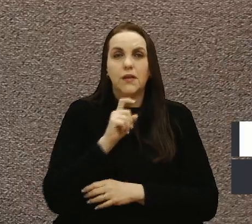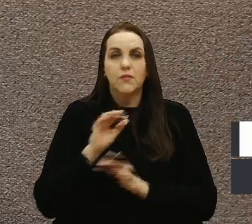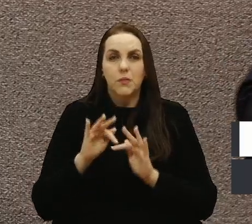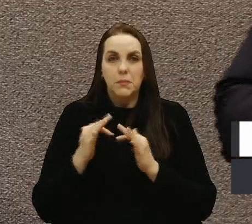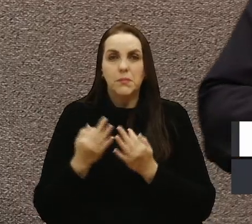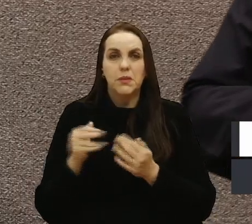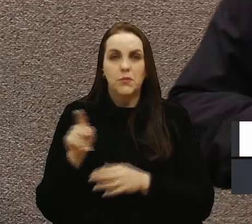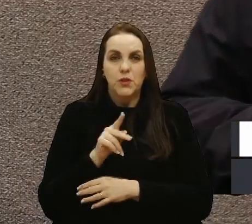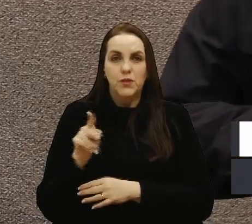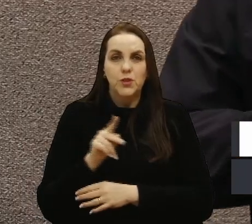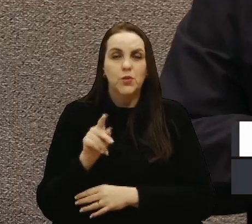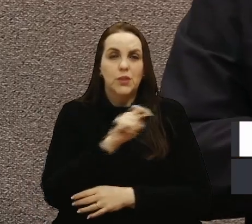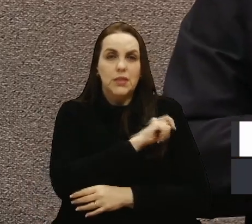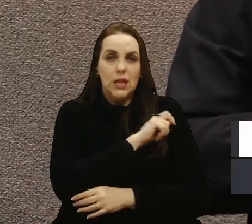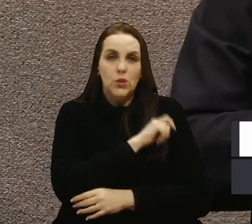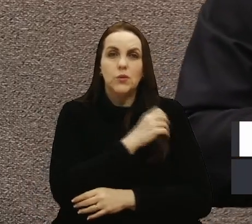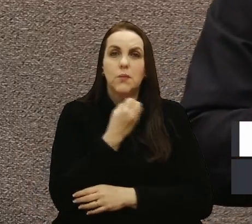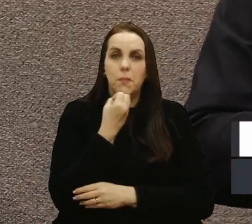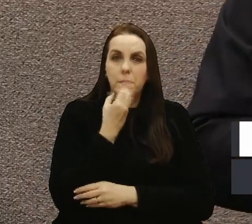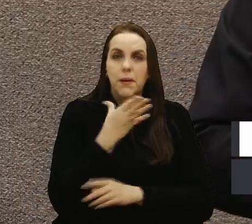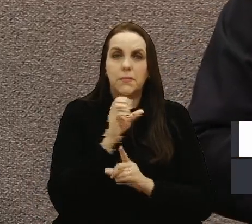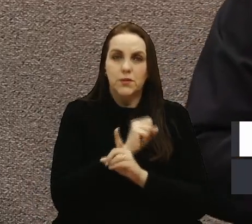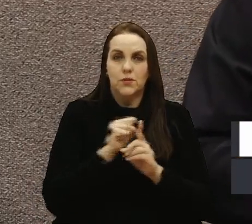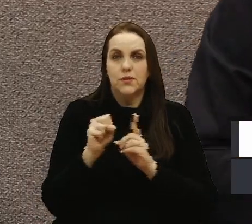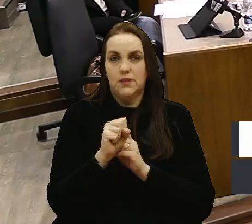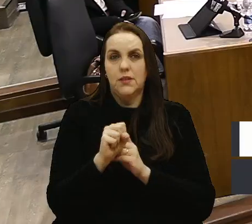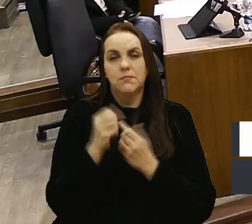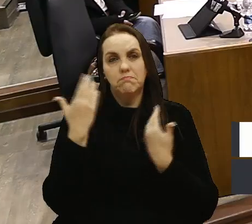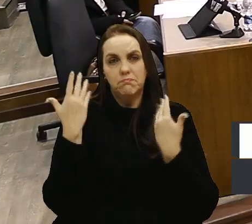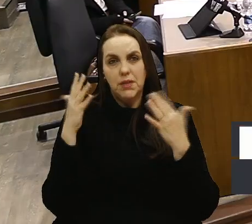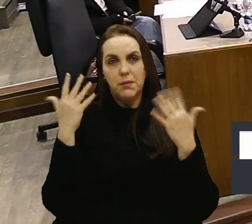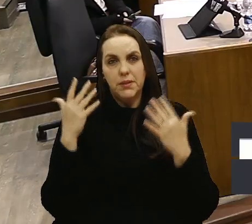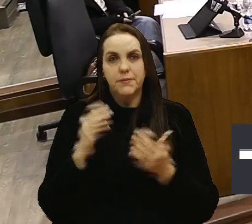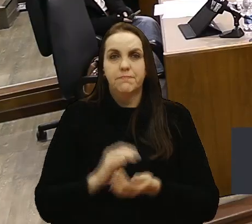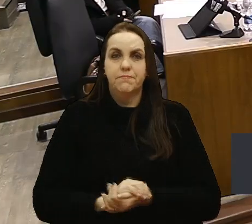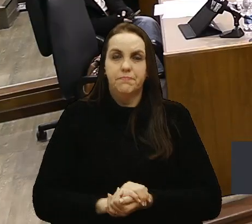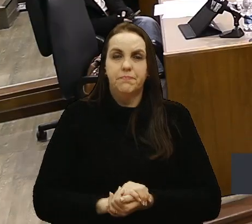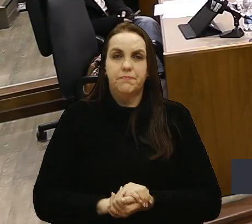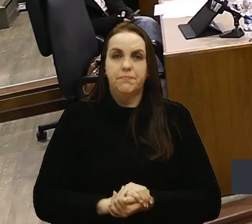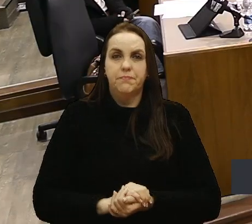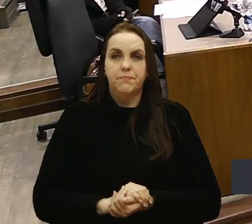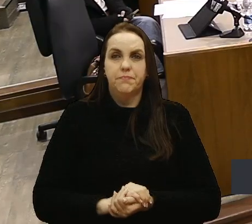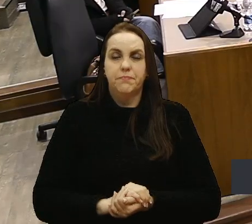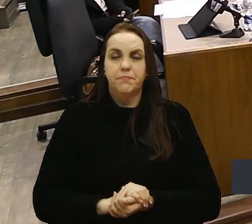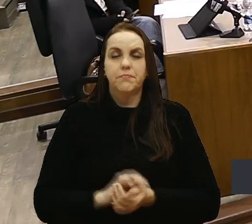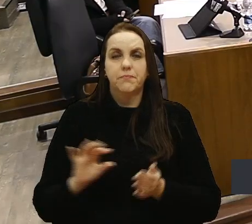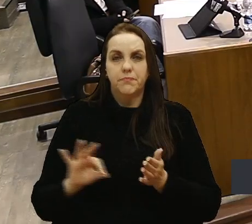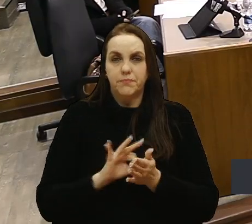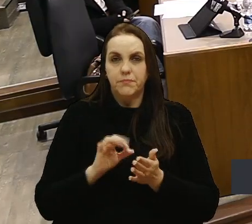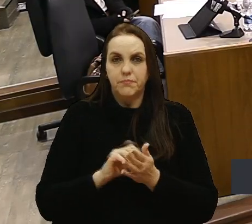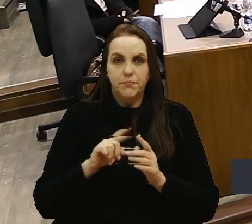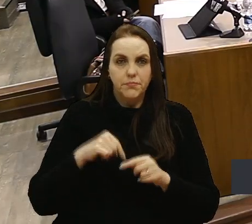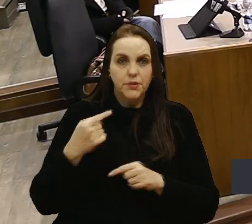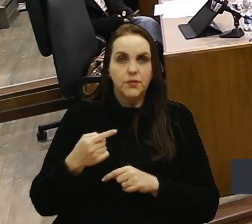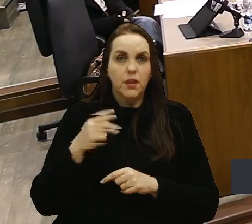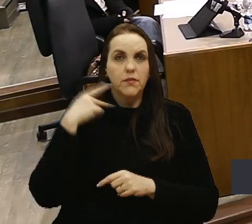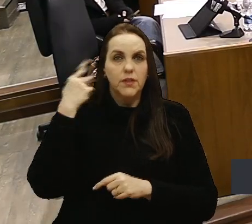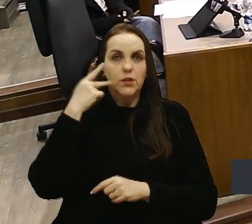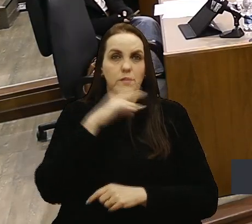alunos, isso faz bem para a nossa sociedade. Então, parabéns. Era isso, senhor presidente. Próximo inscrito, vereador Capitão